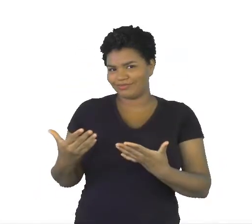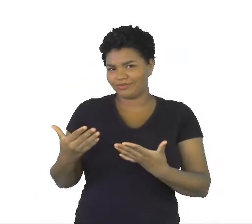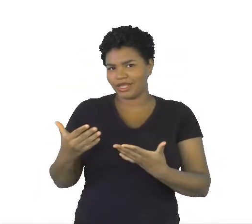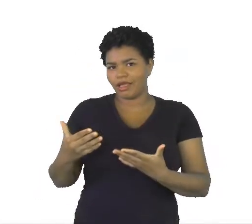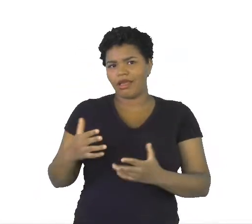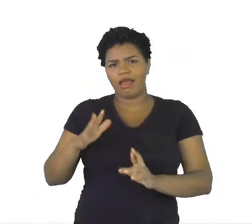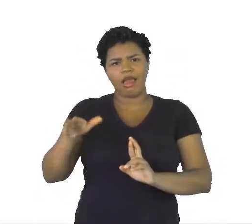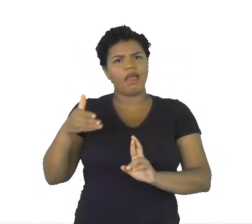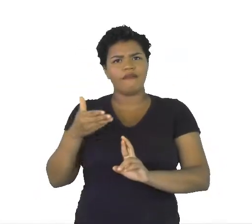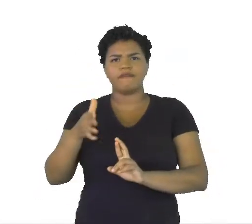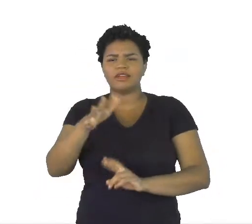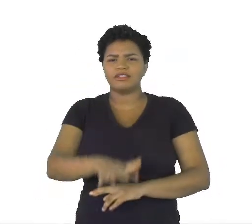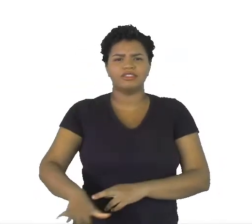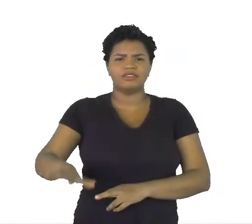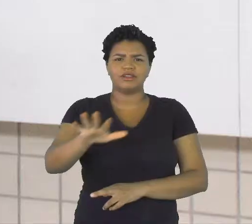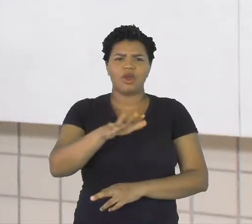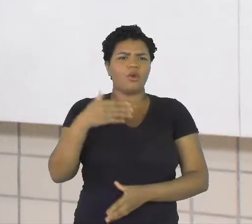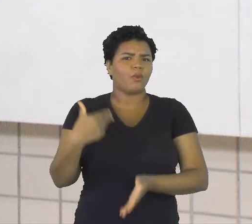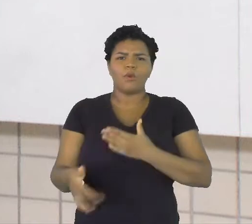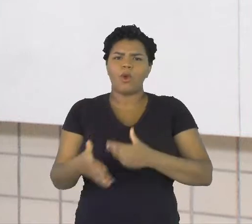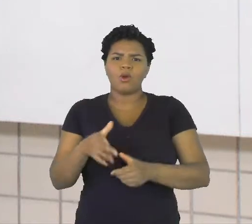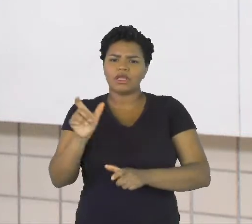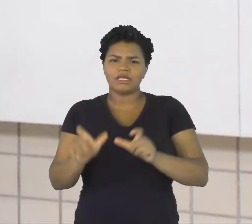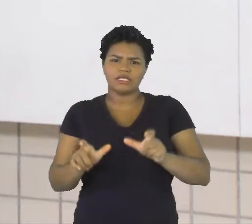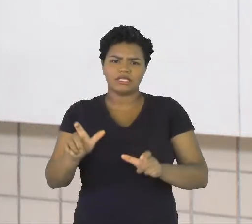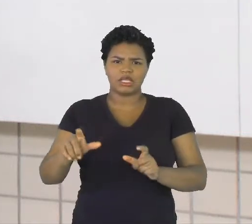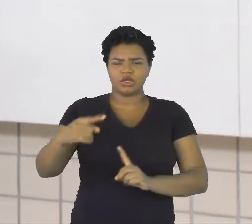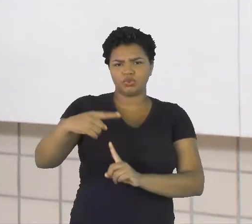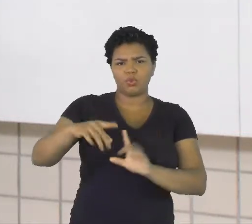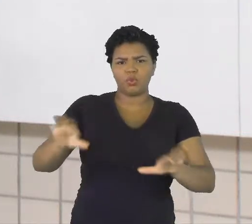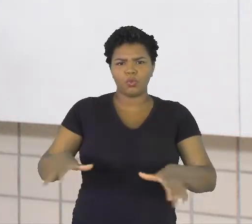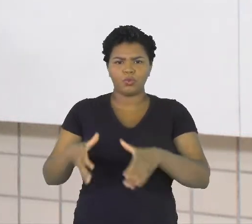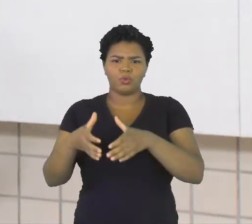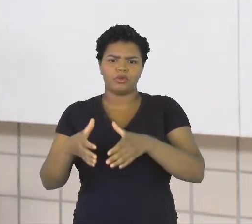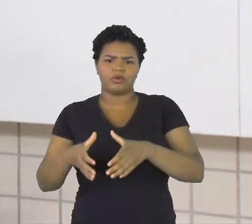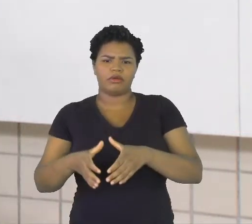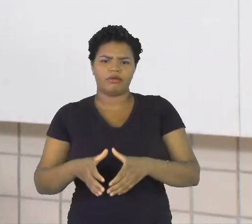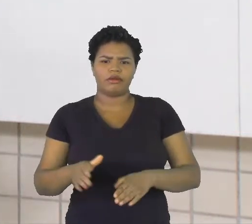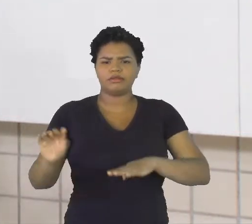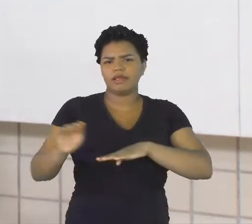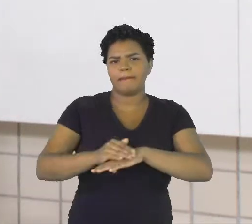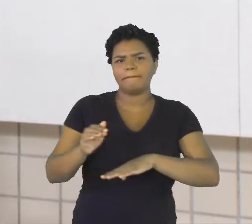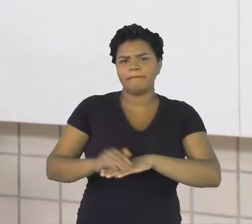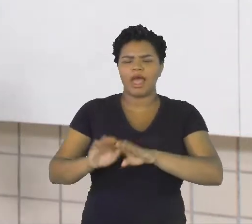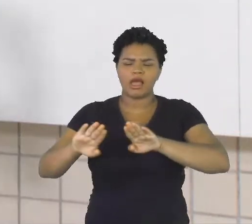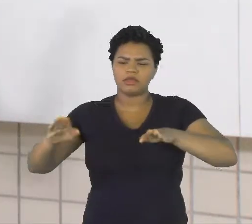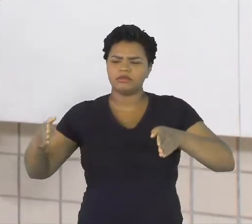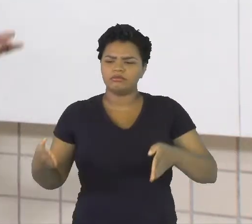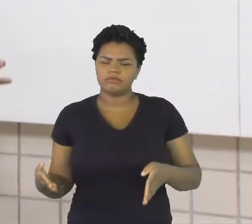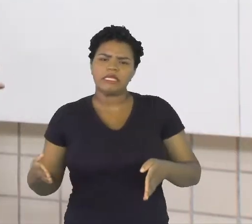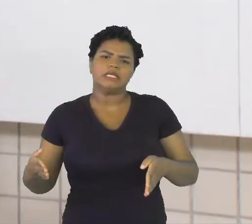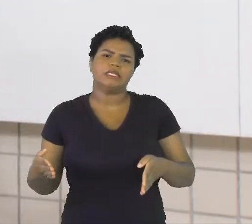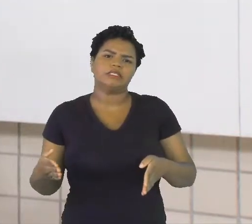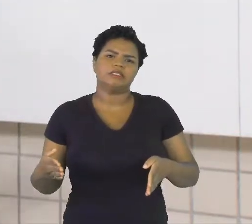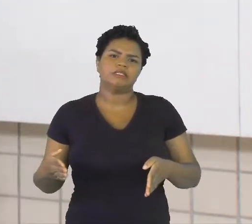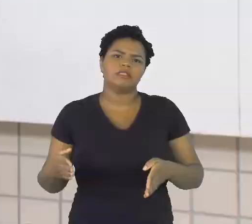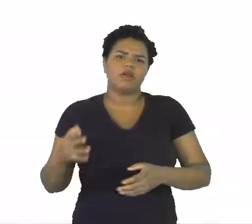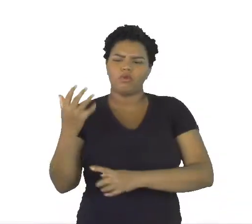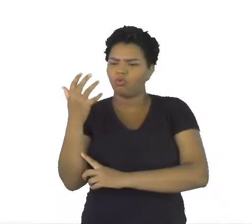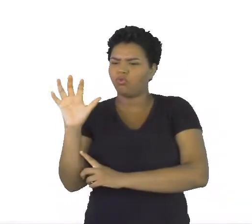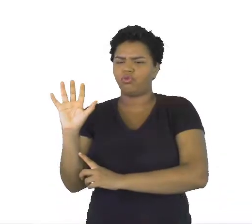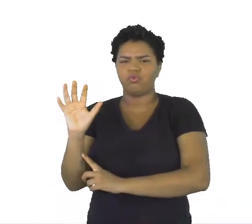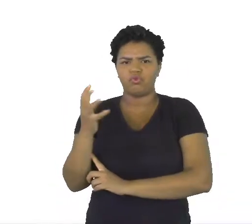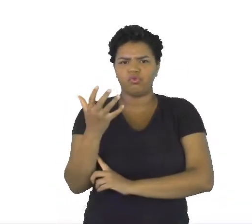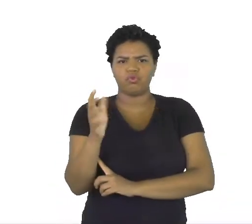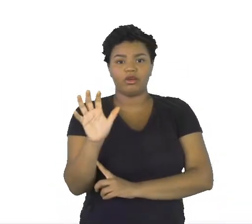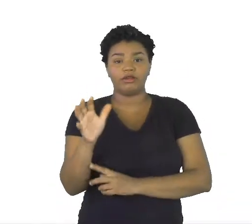a qualquer ser de uma espécie, tipo lápis, sapato, mesa, borracha, ventilador.